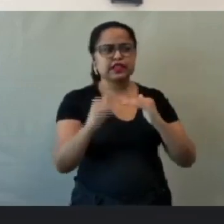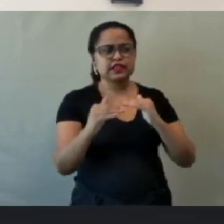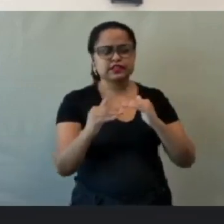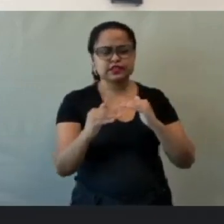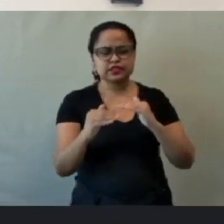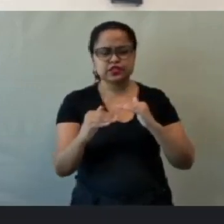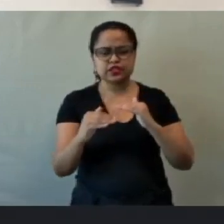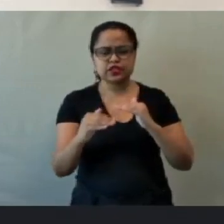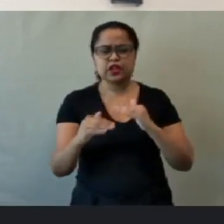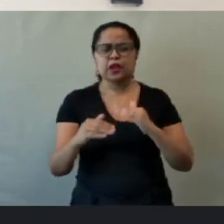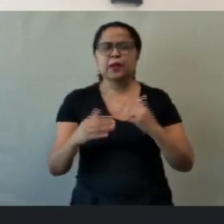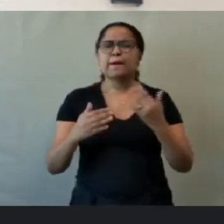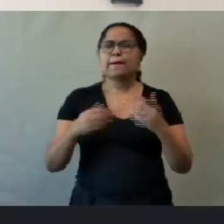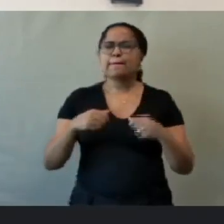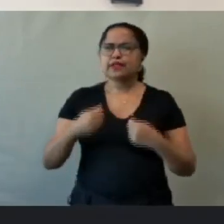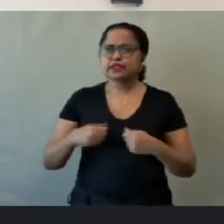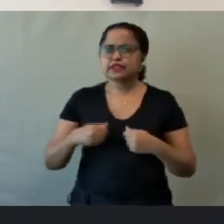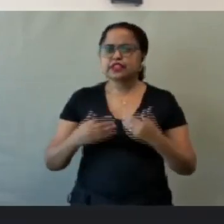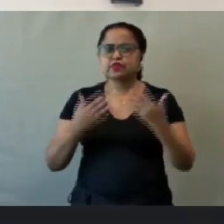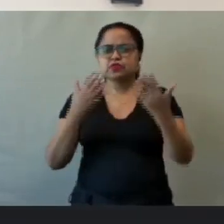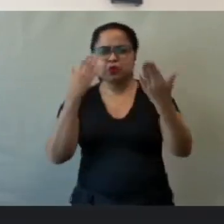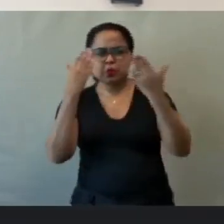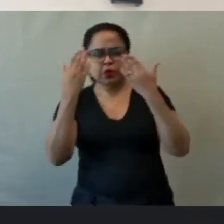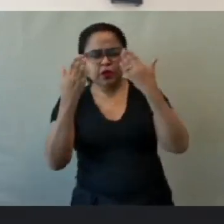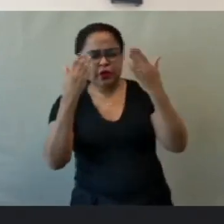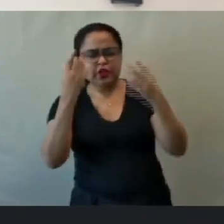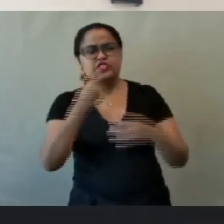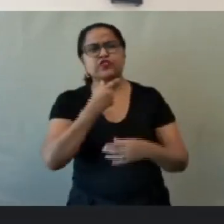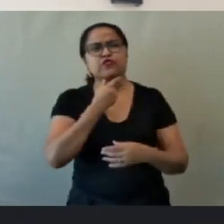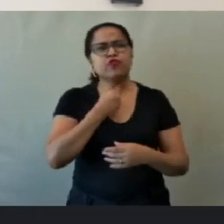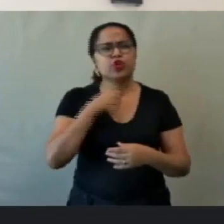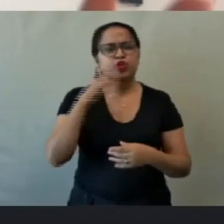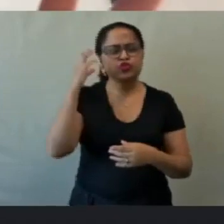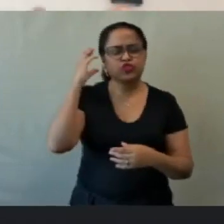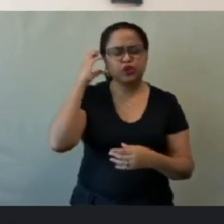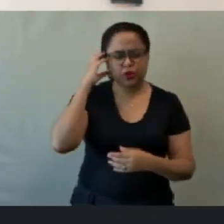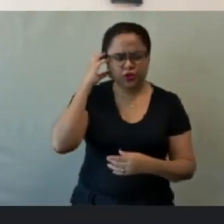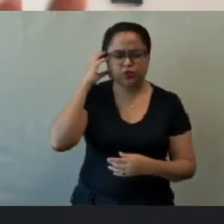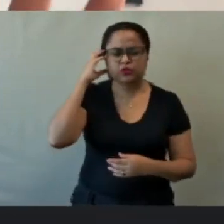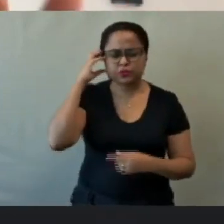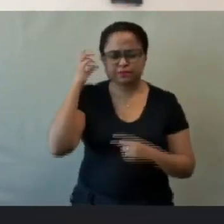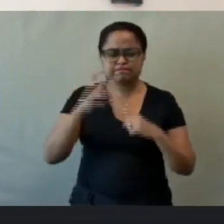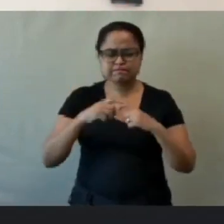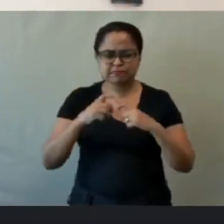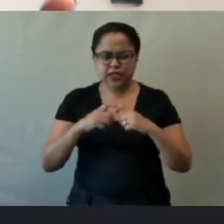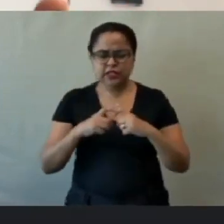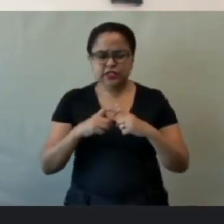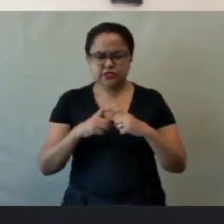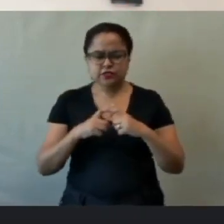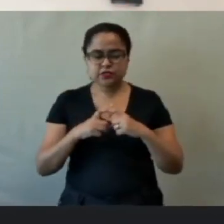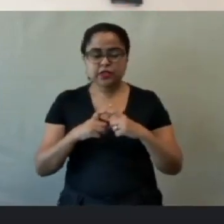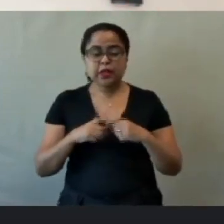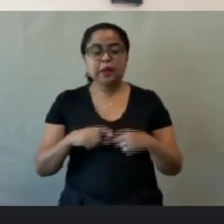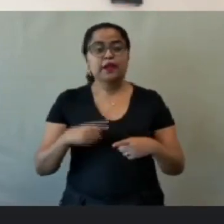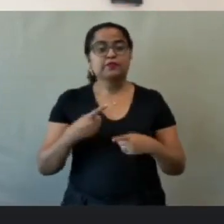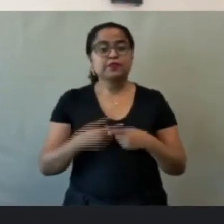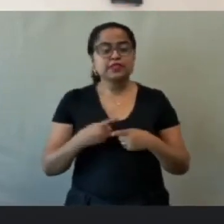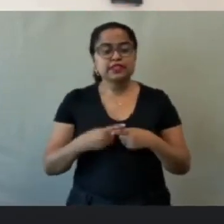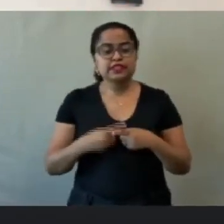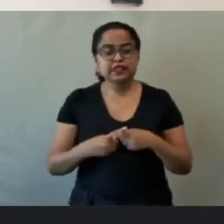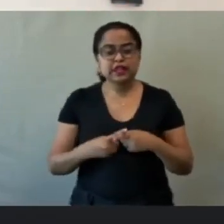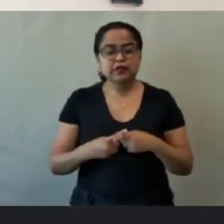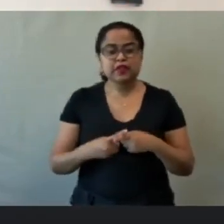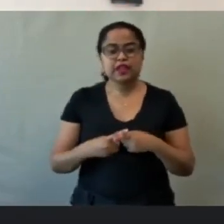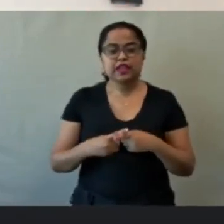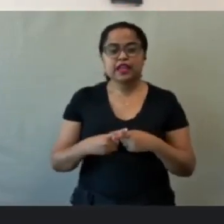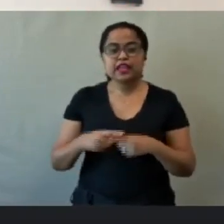sim, de psicólogos, fonoaudiólogos para contribuir com essa educação brasileira, mas nós precisamos que esses profissionais atuem